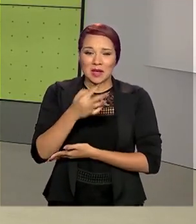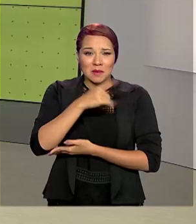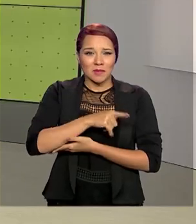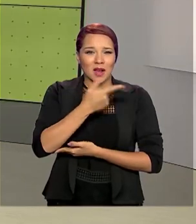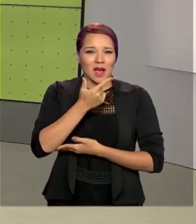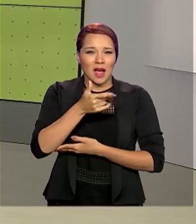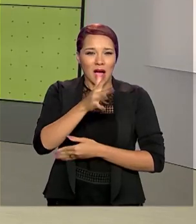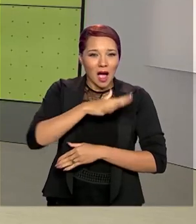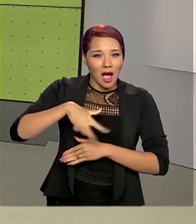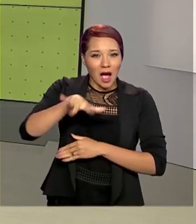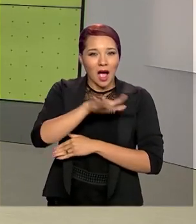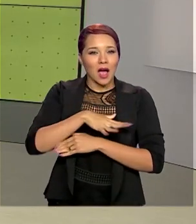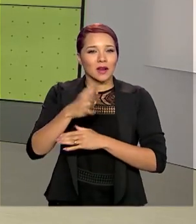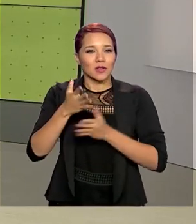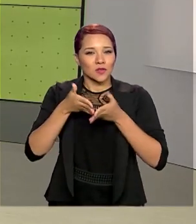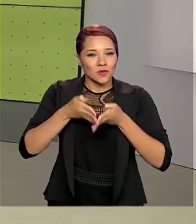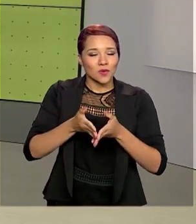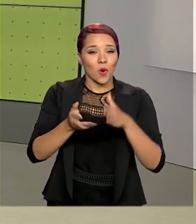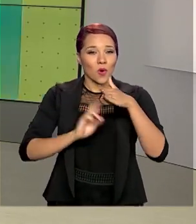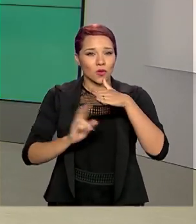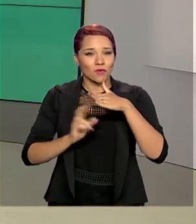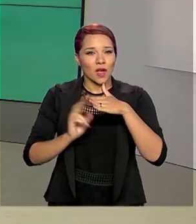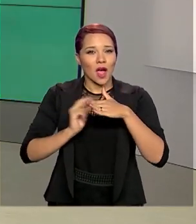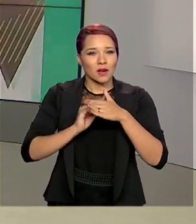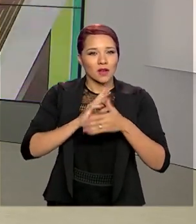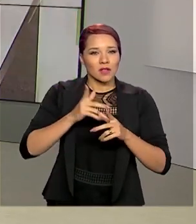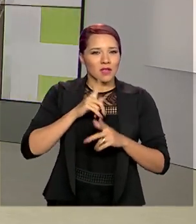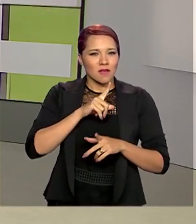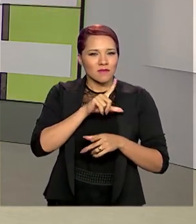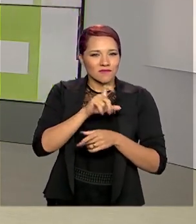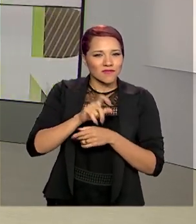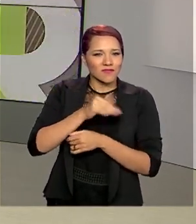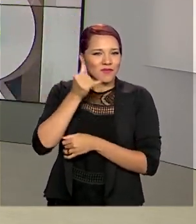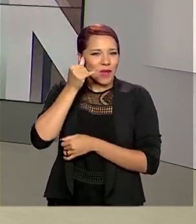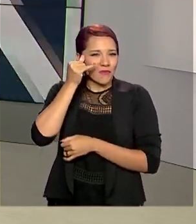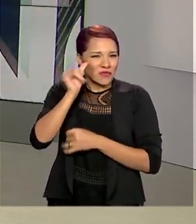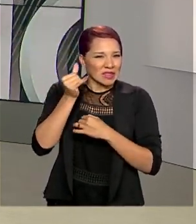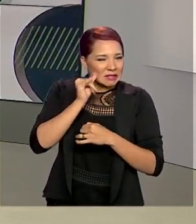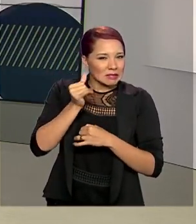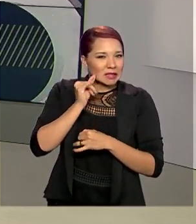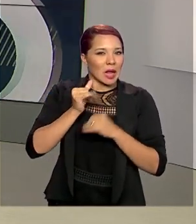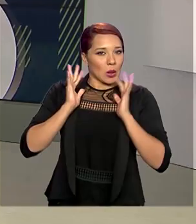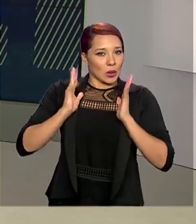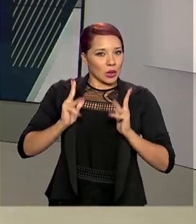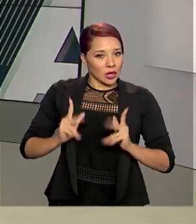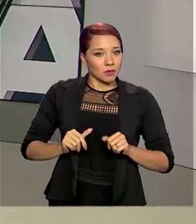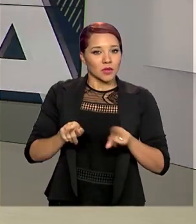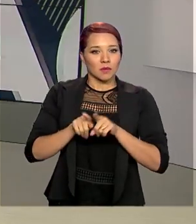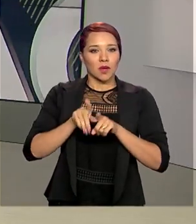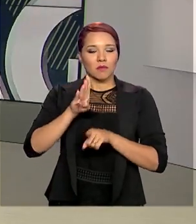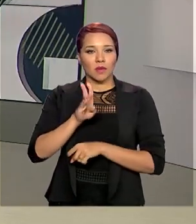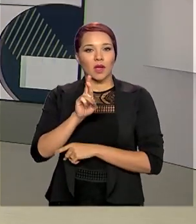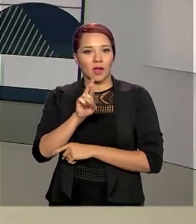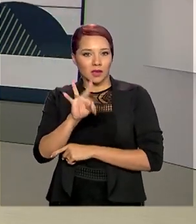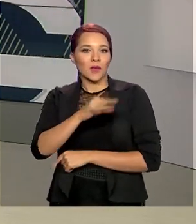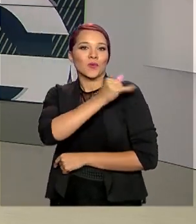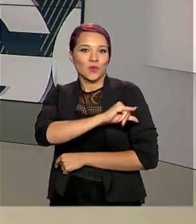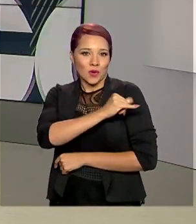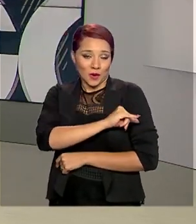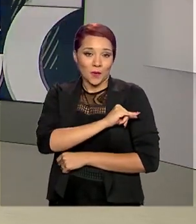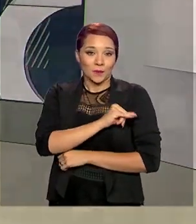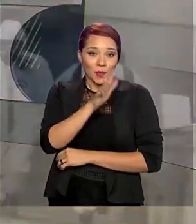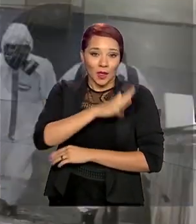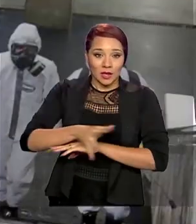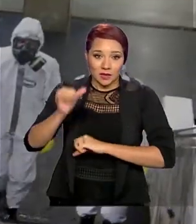dos terminais hidroviário, rodoviário e aeroportuário de Belém e em três estações do BRT no Rio de Janeiro. A